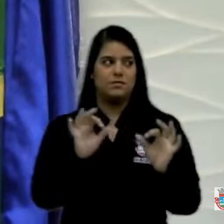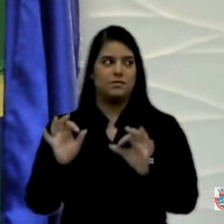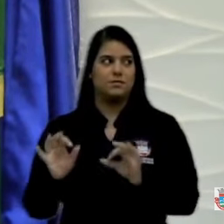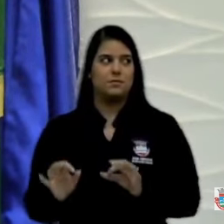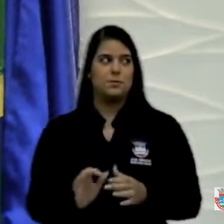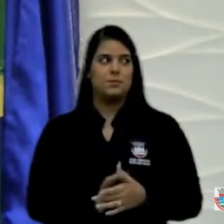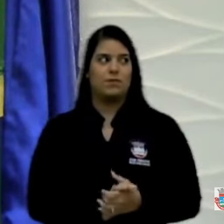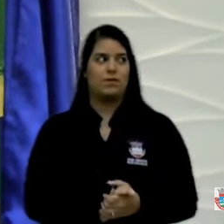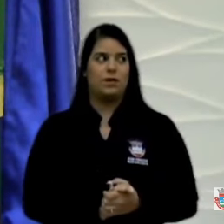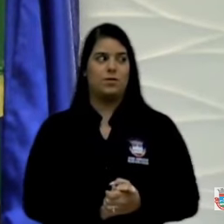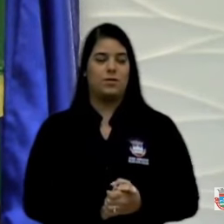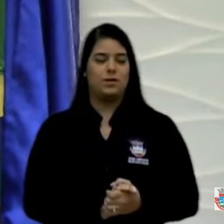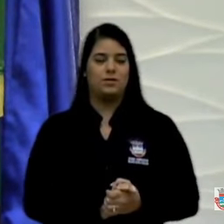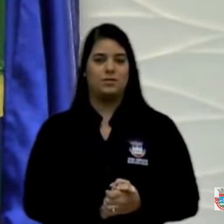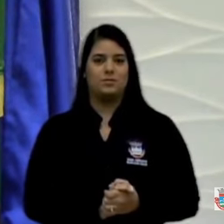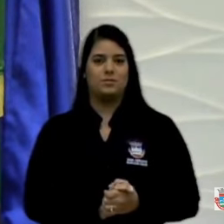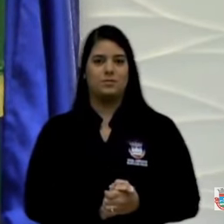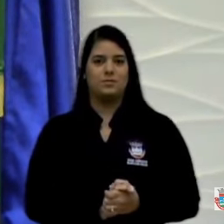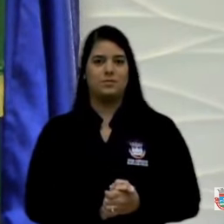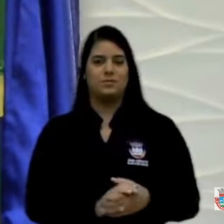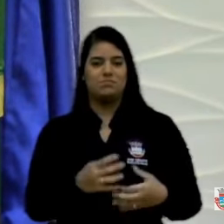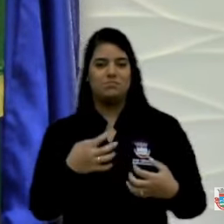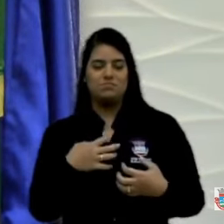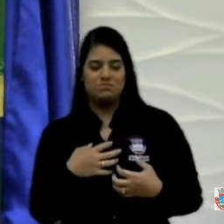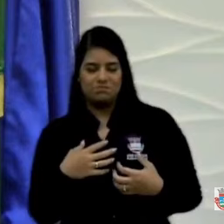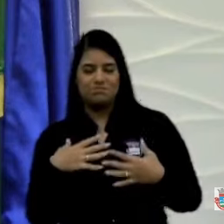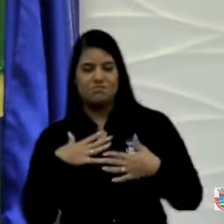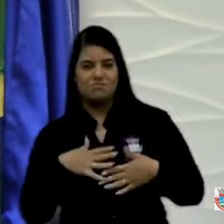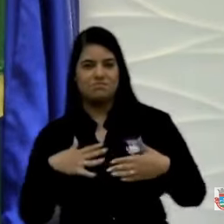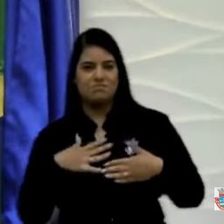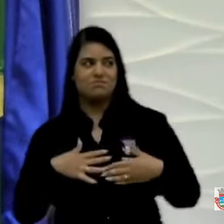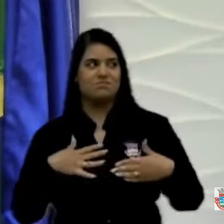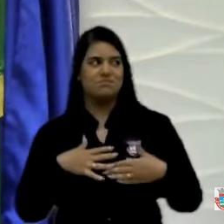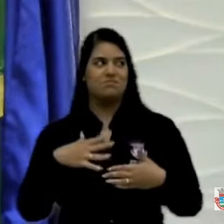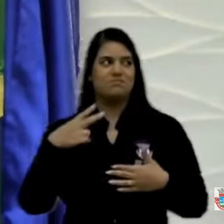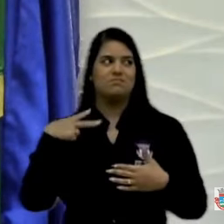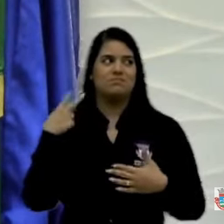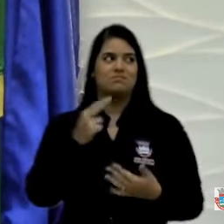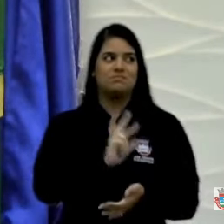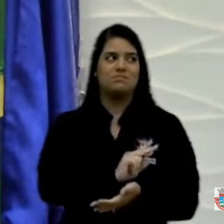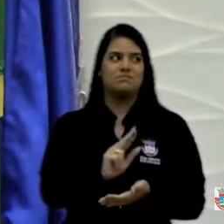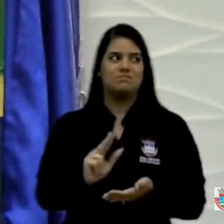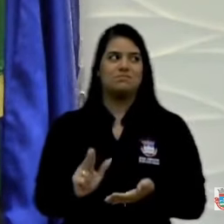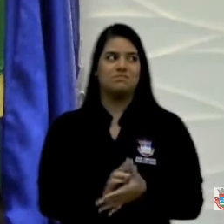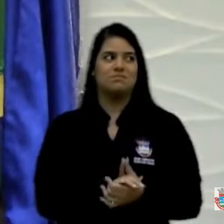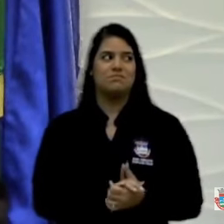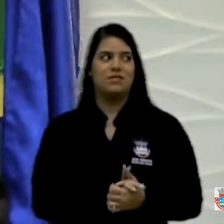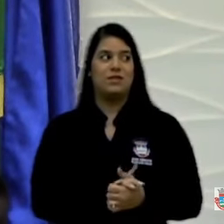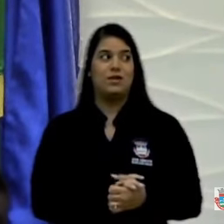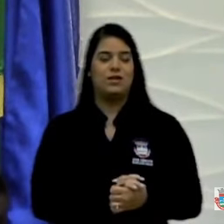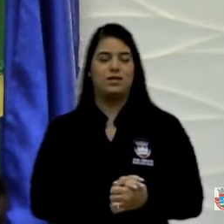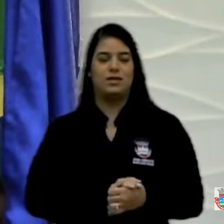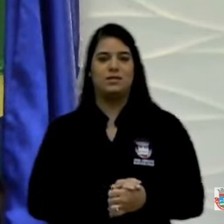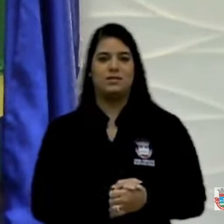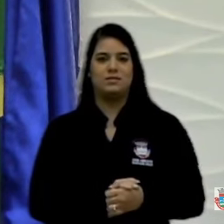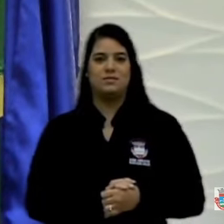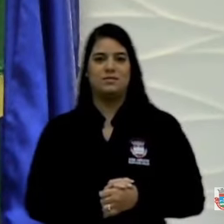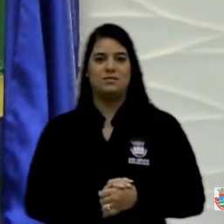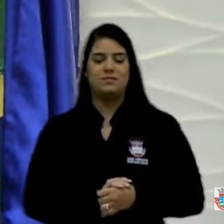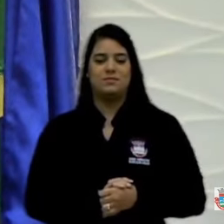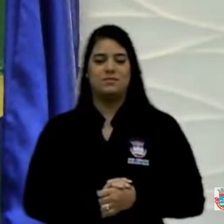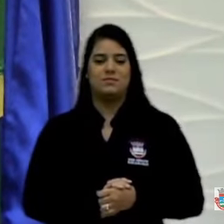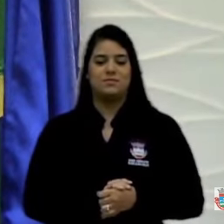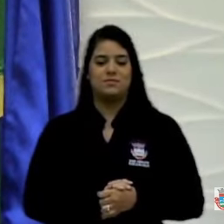certamente estão muito satisfeitos com aquilo que os vereadores da situação têm apontado aqui, as